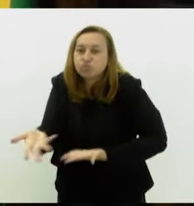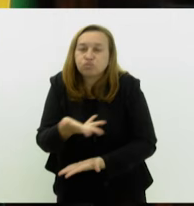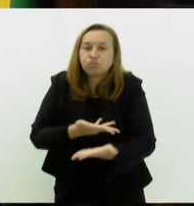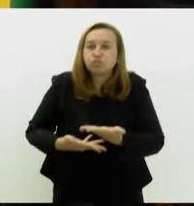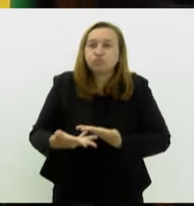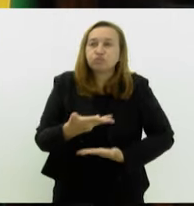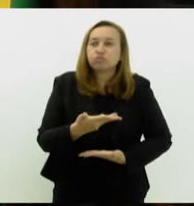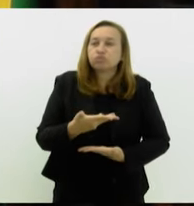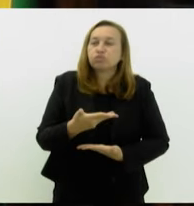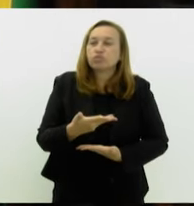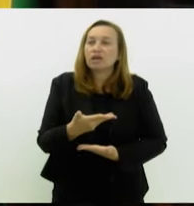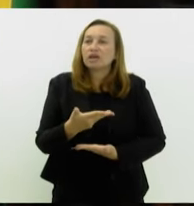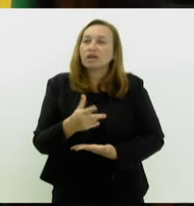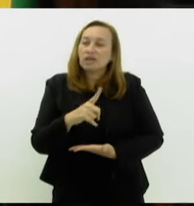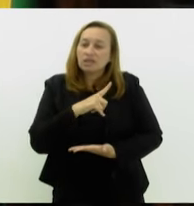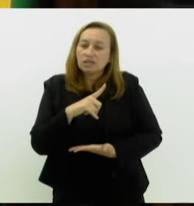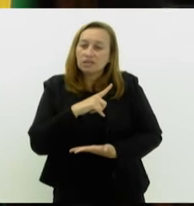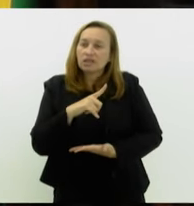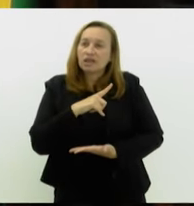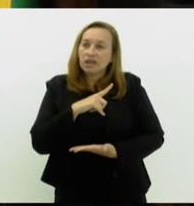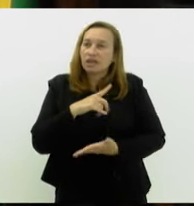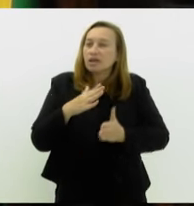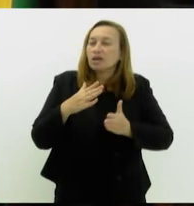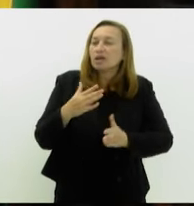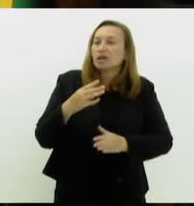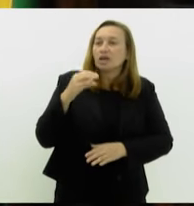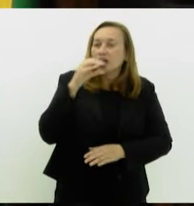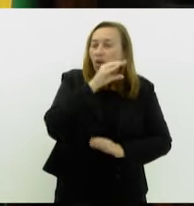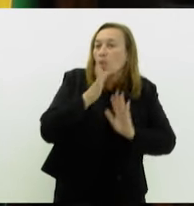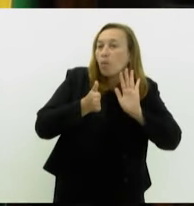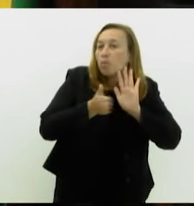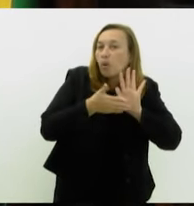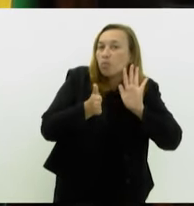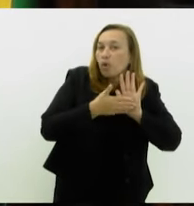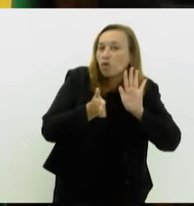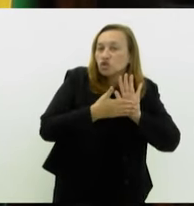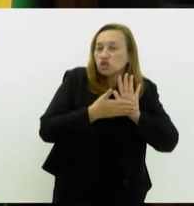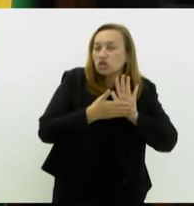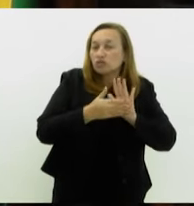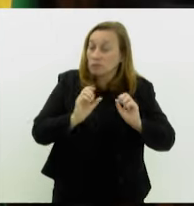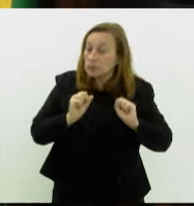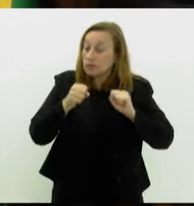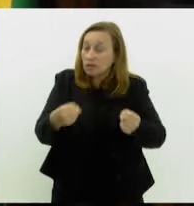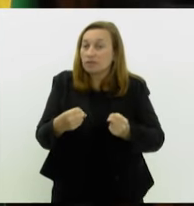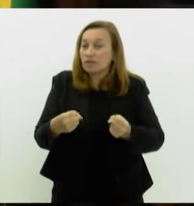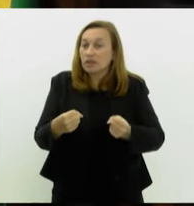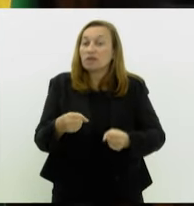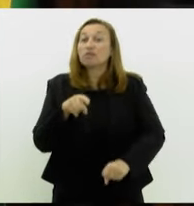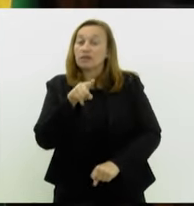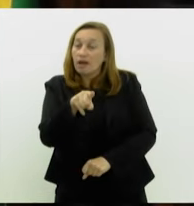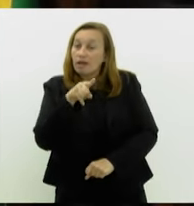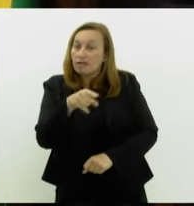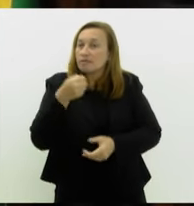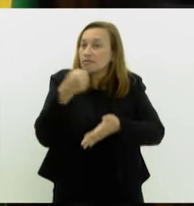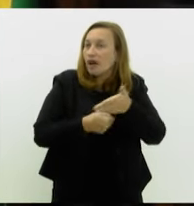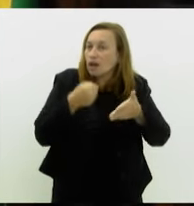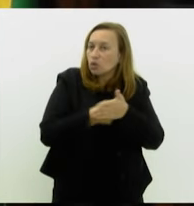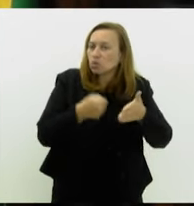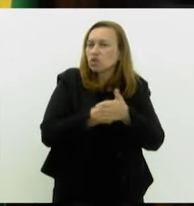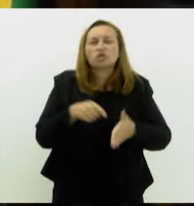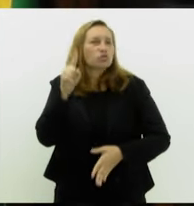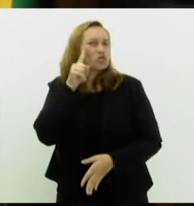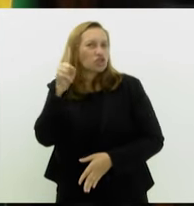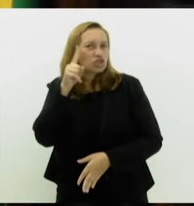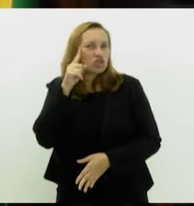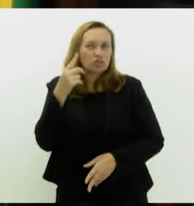que você propõe Tem calor na proposta que você está defendendo e você está ali na luta do dia a dia